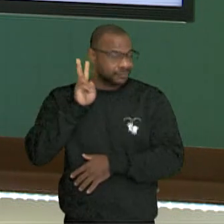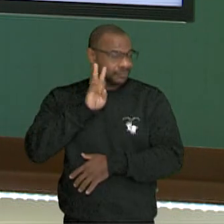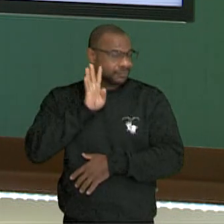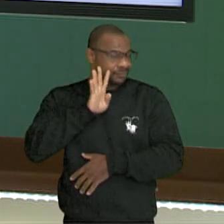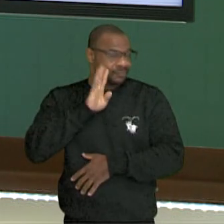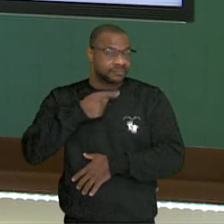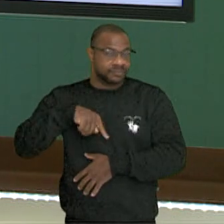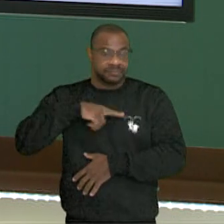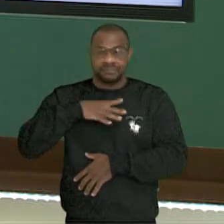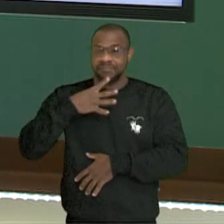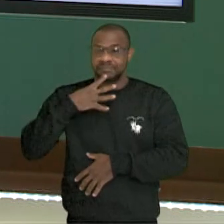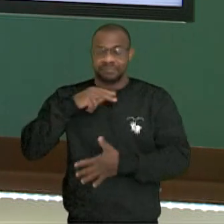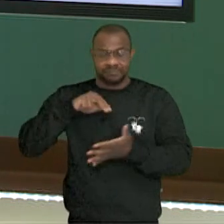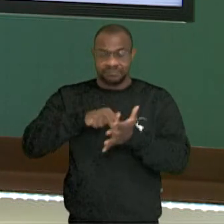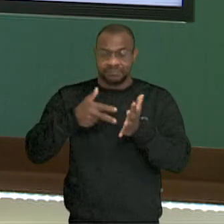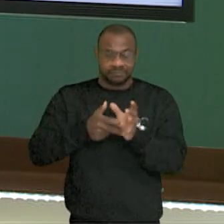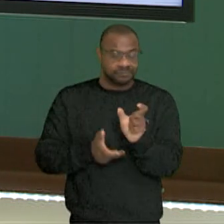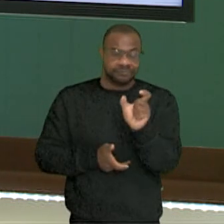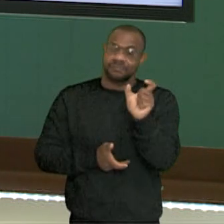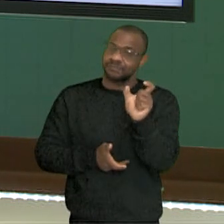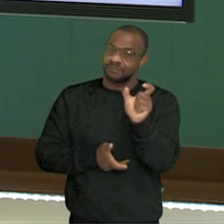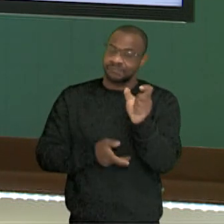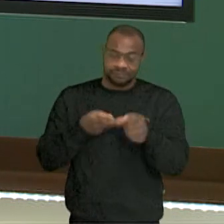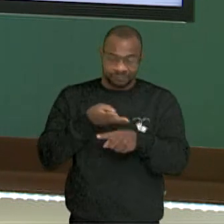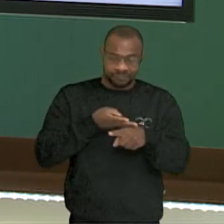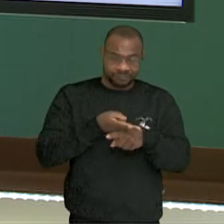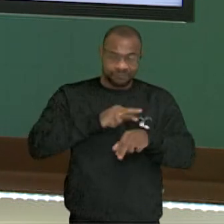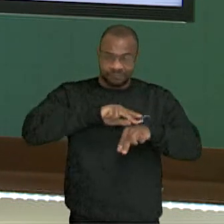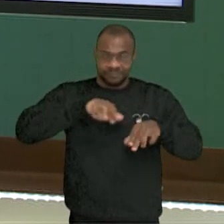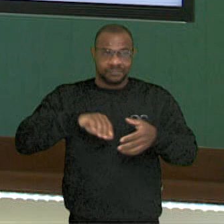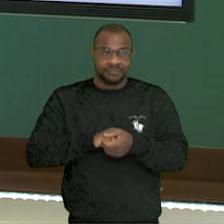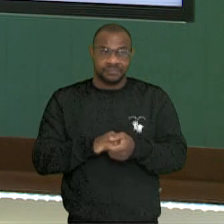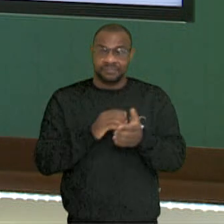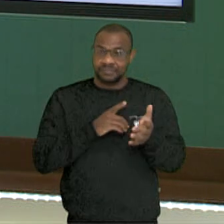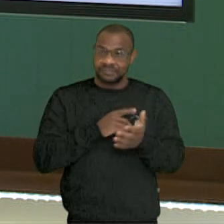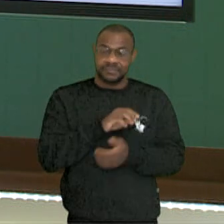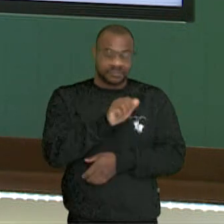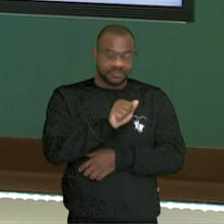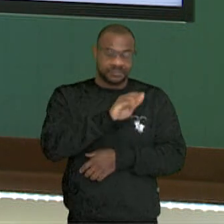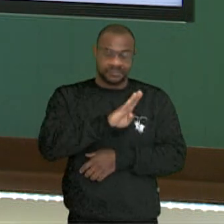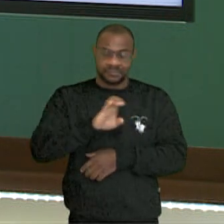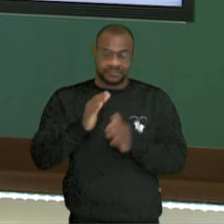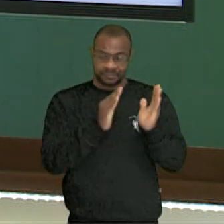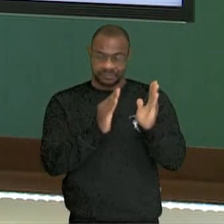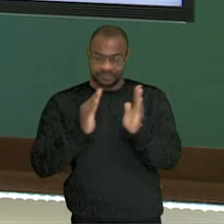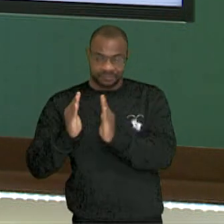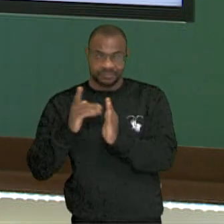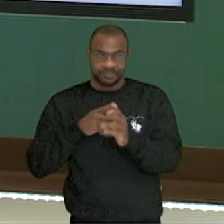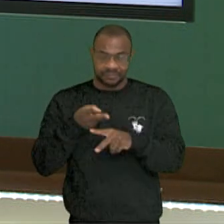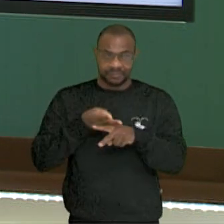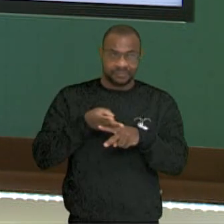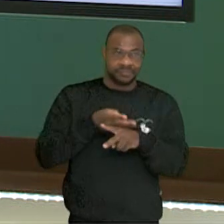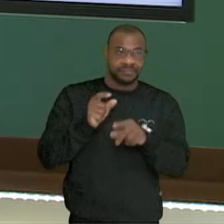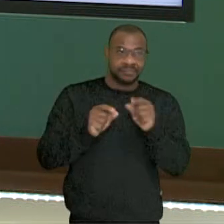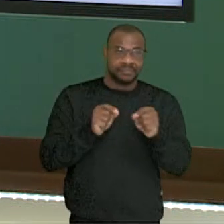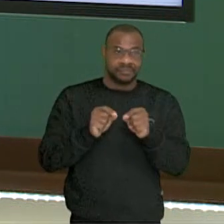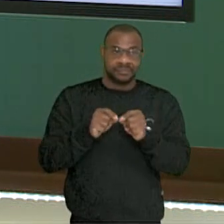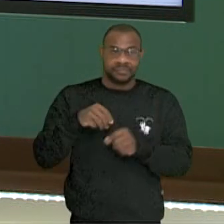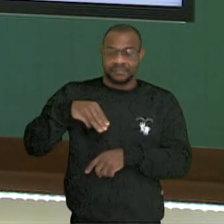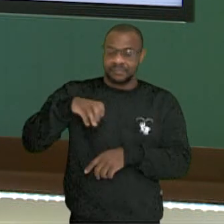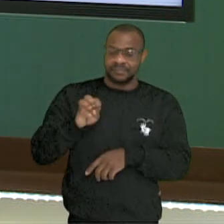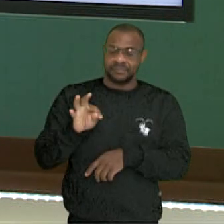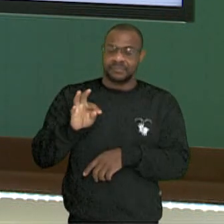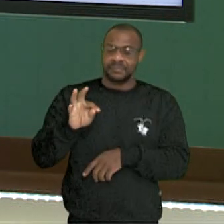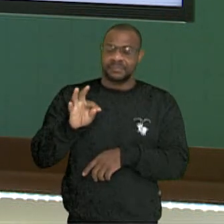vamos conhecer o significado das palavras. Então, por ordem alfabética, nós vamos localizar. Opa,